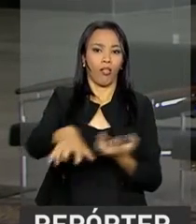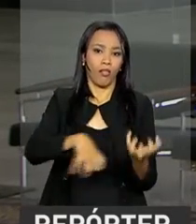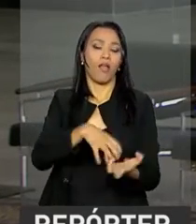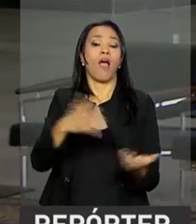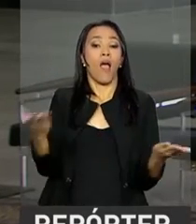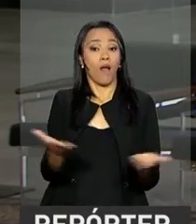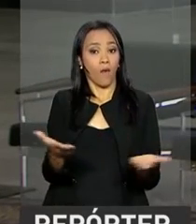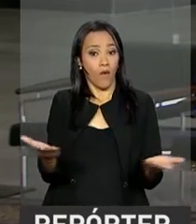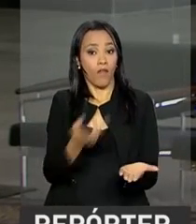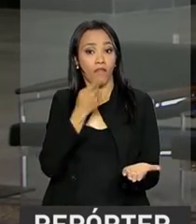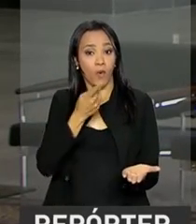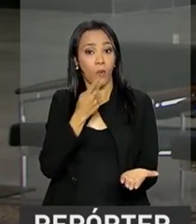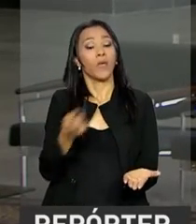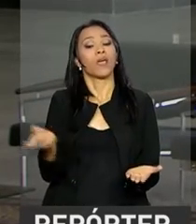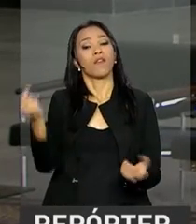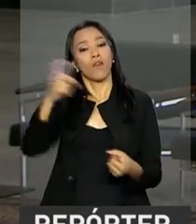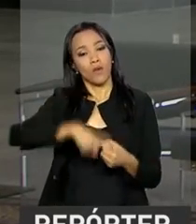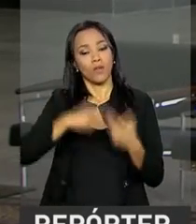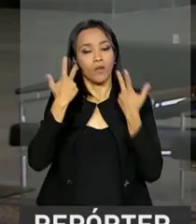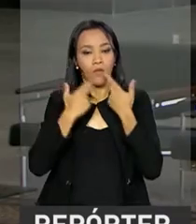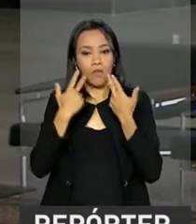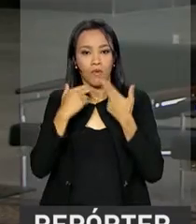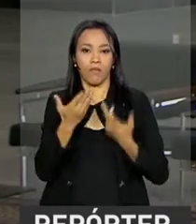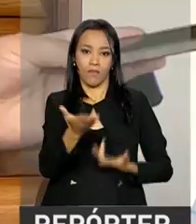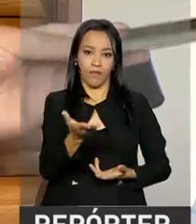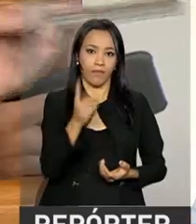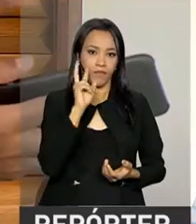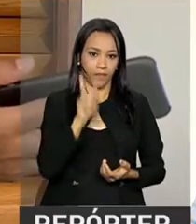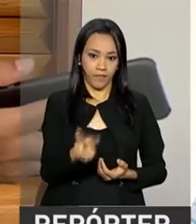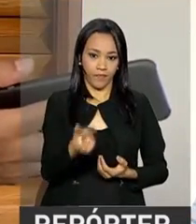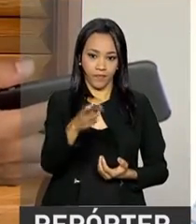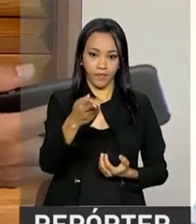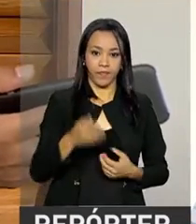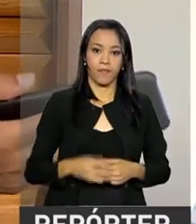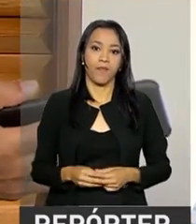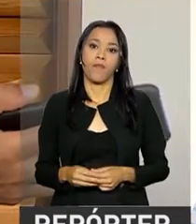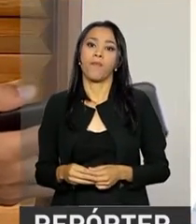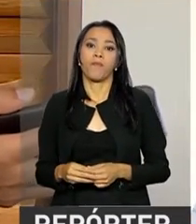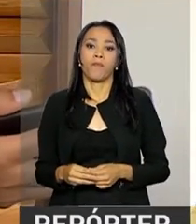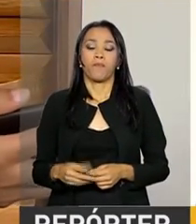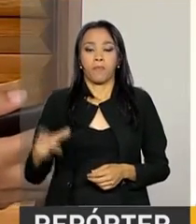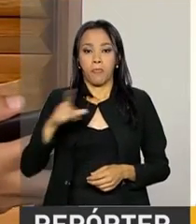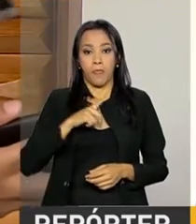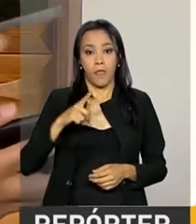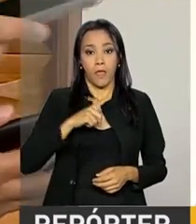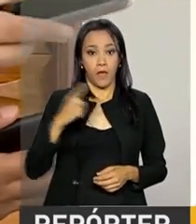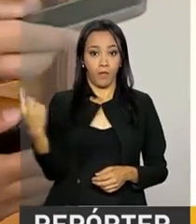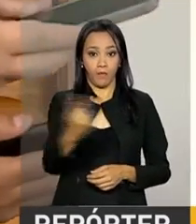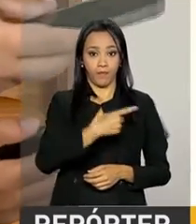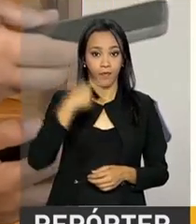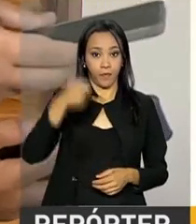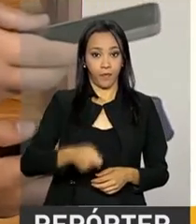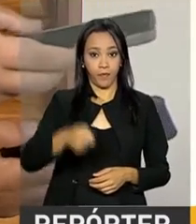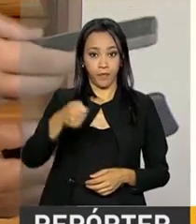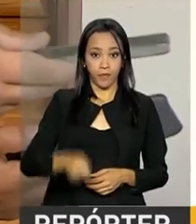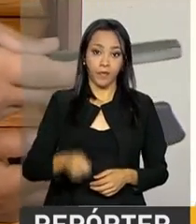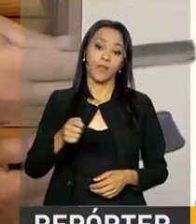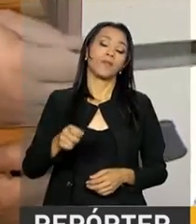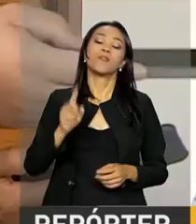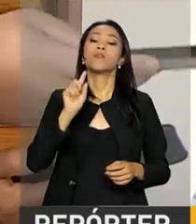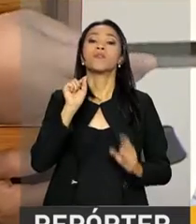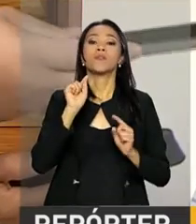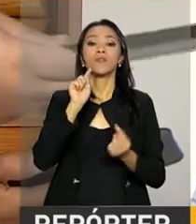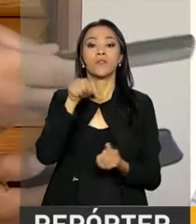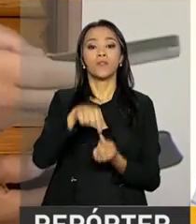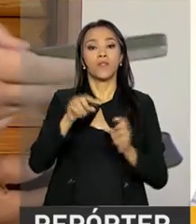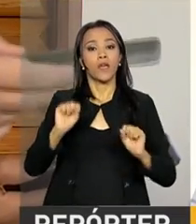a voltar ao normal vamos ouvir temos a obrigação estamos cumprindo de recuperar